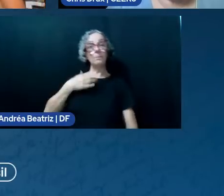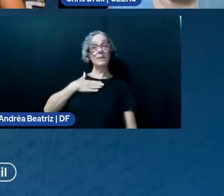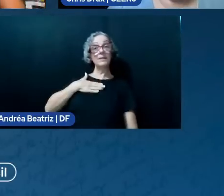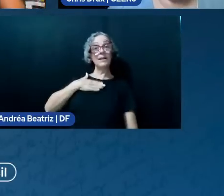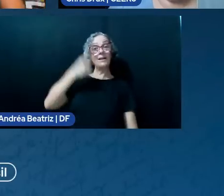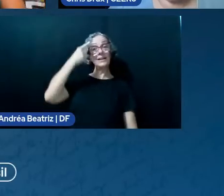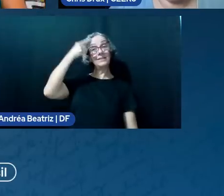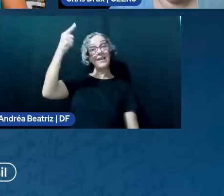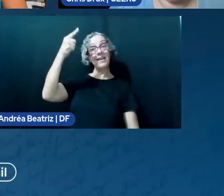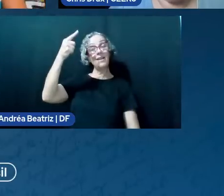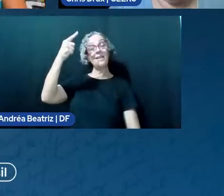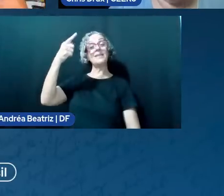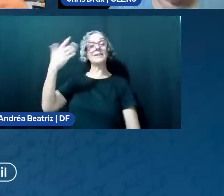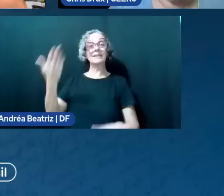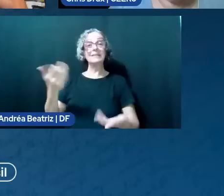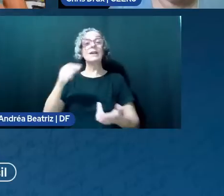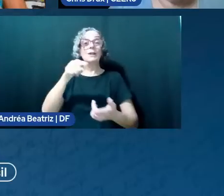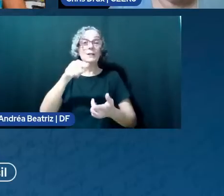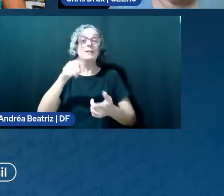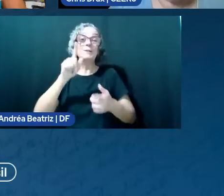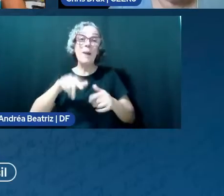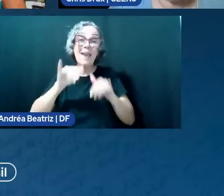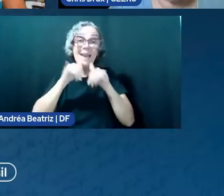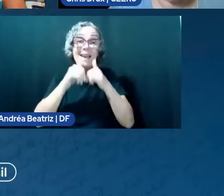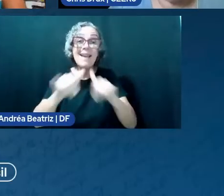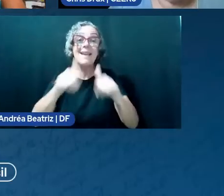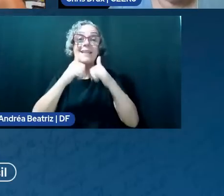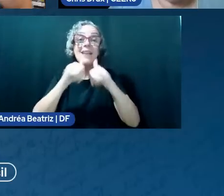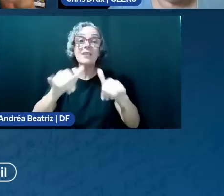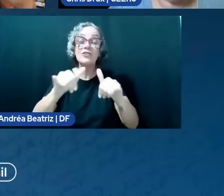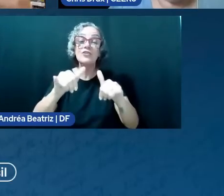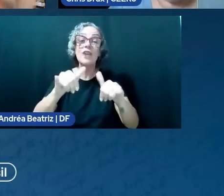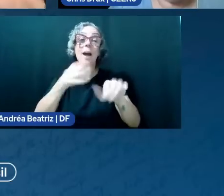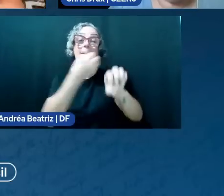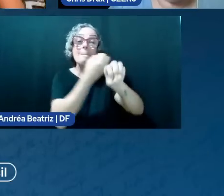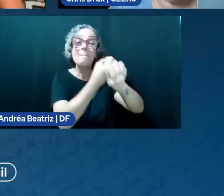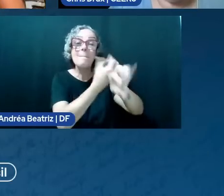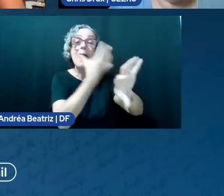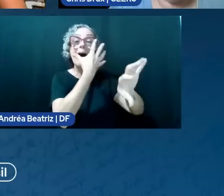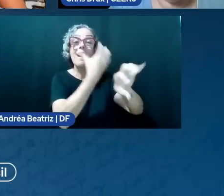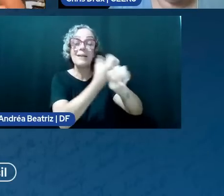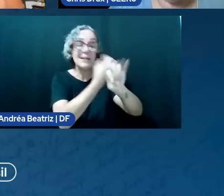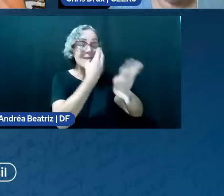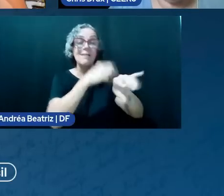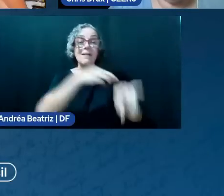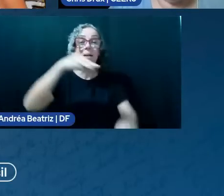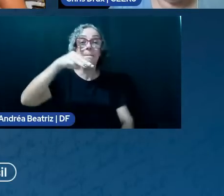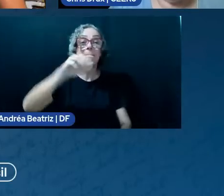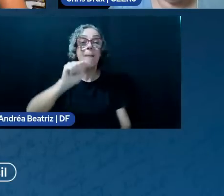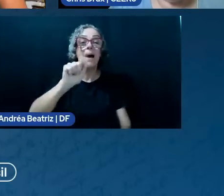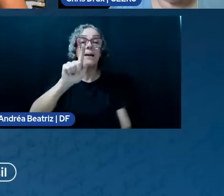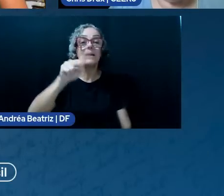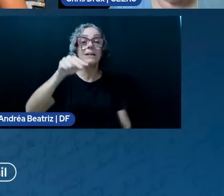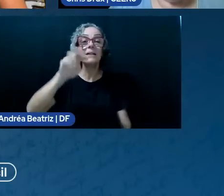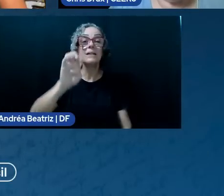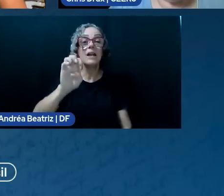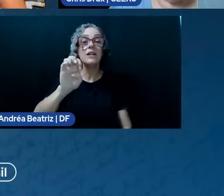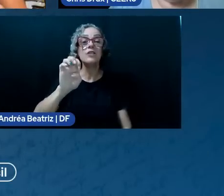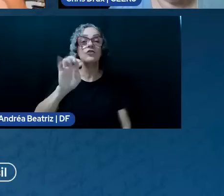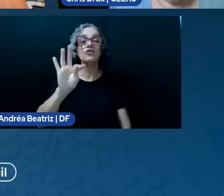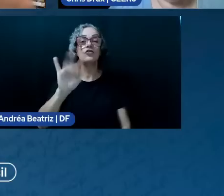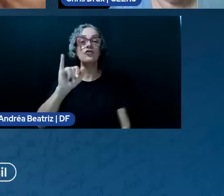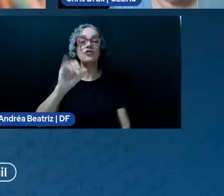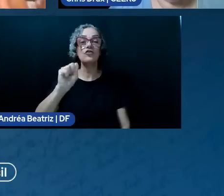fenômeno e de energia, lembrando que o magnetismo, a base do magnetismo é o fluido